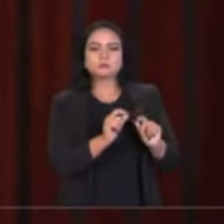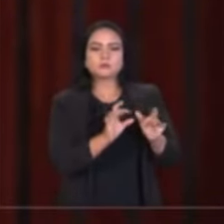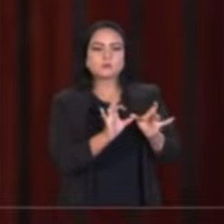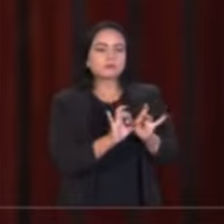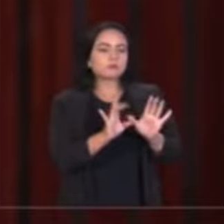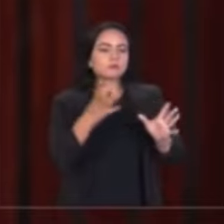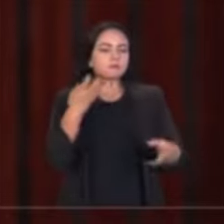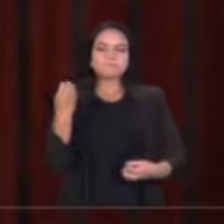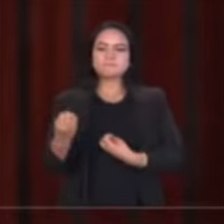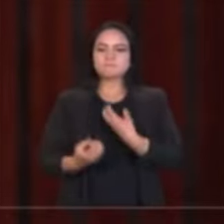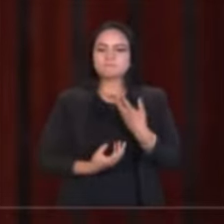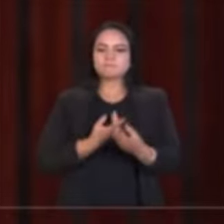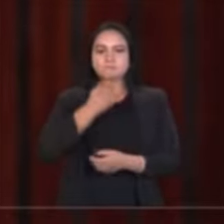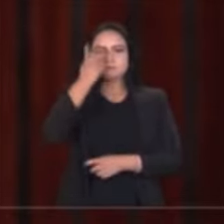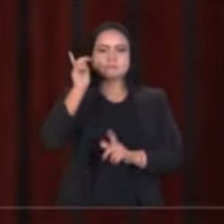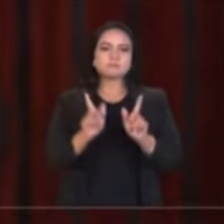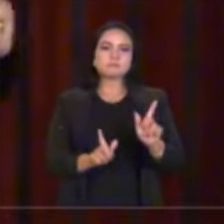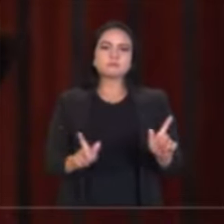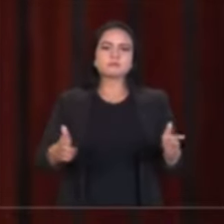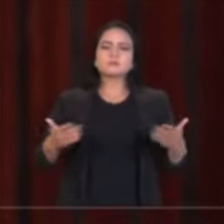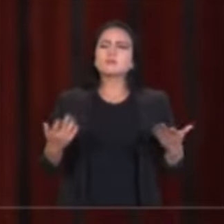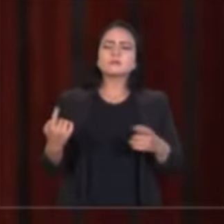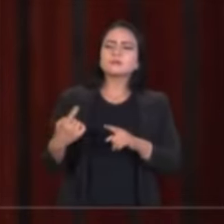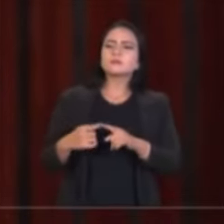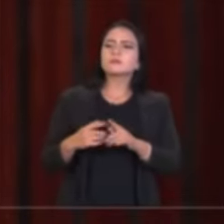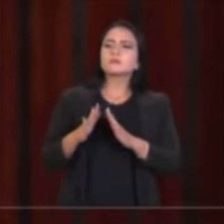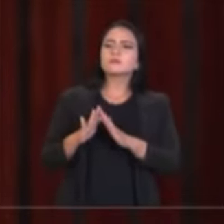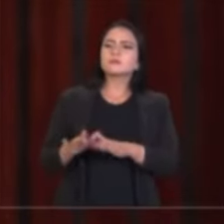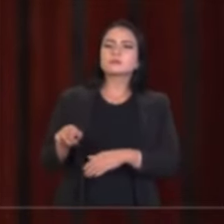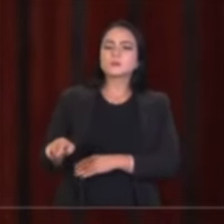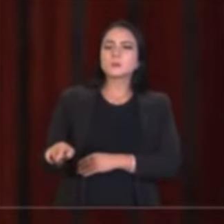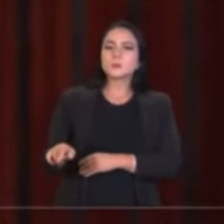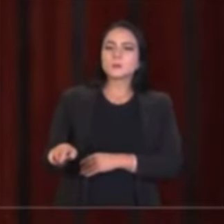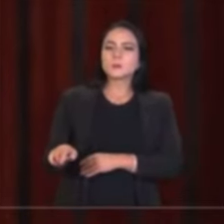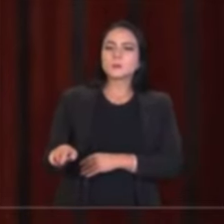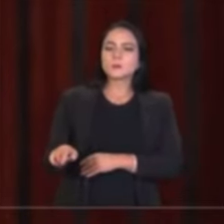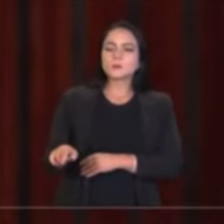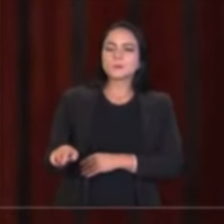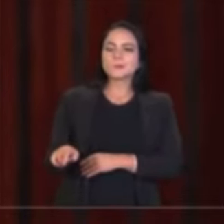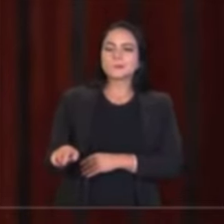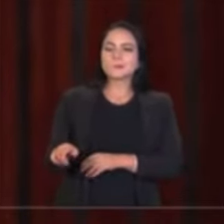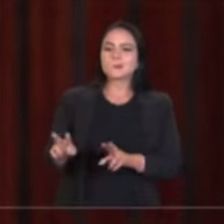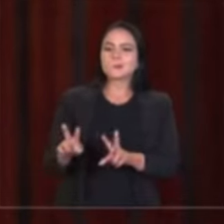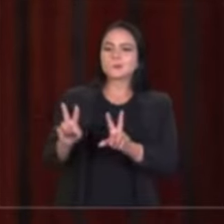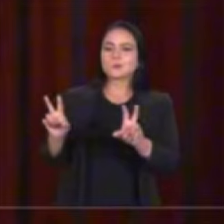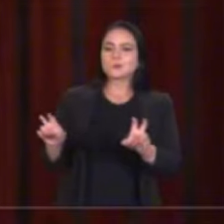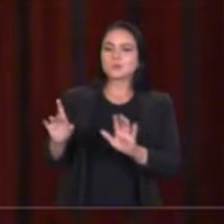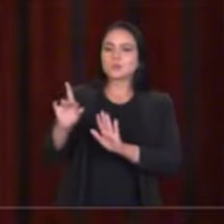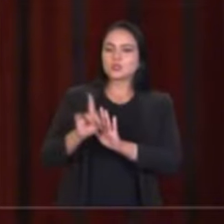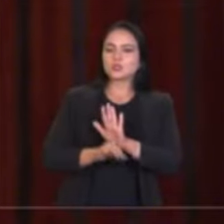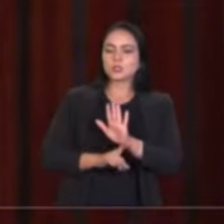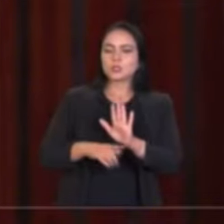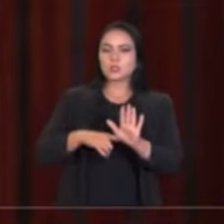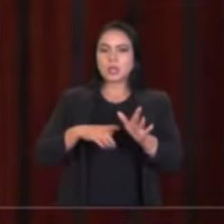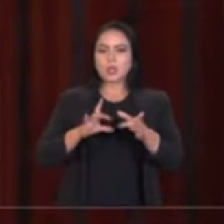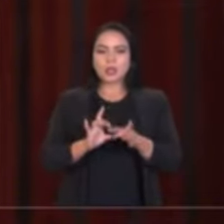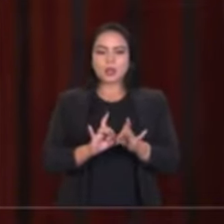livre manifestação das pessoas. Então, por que não deixam a questão de direitos